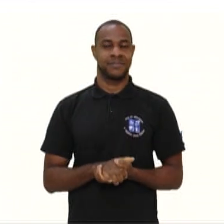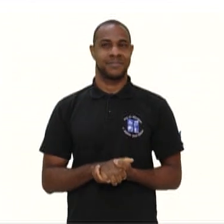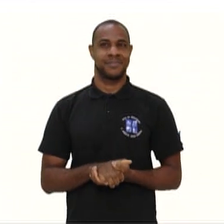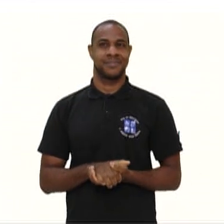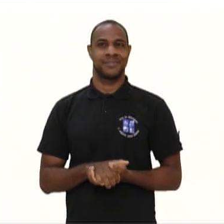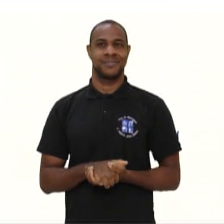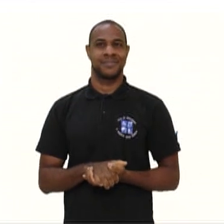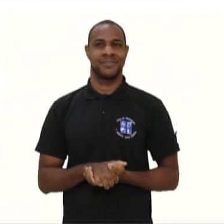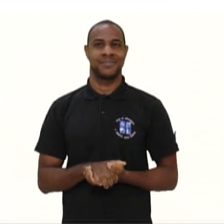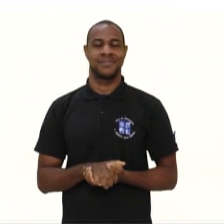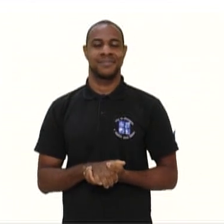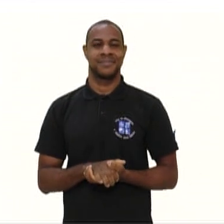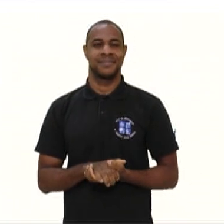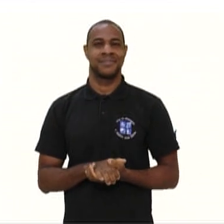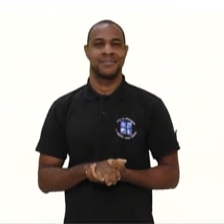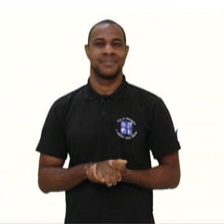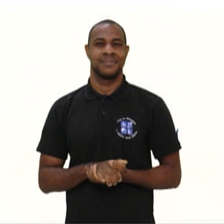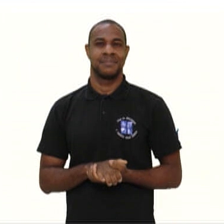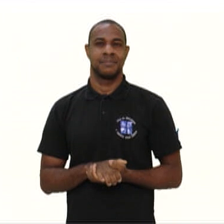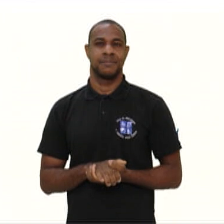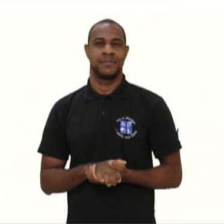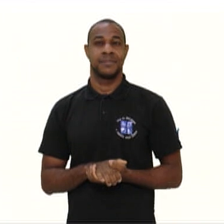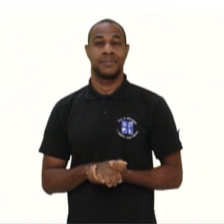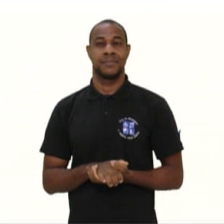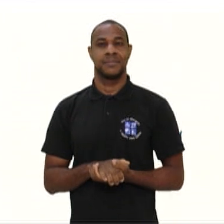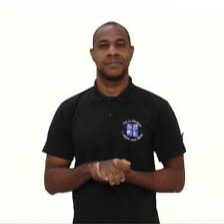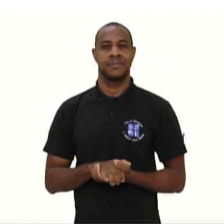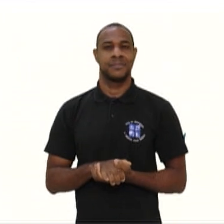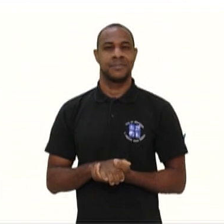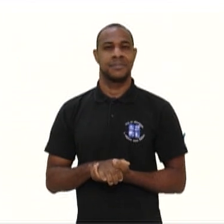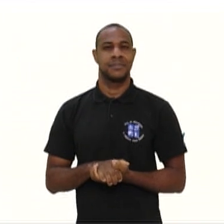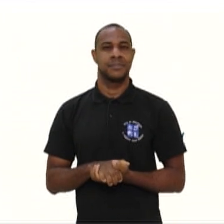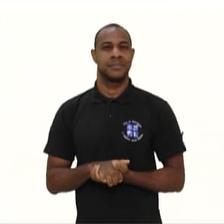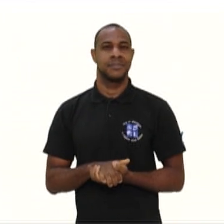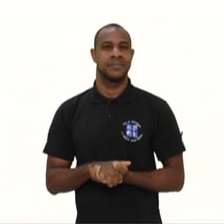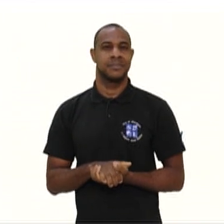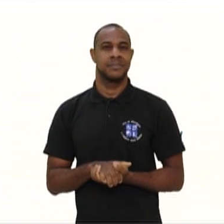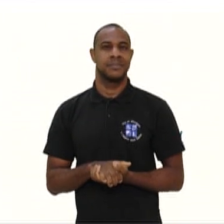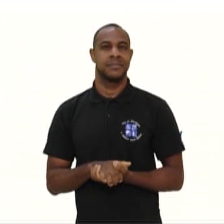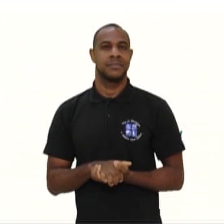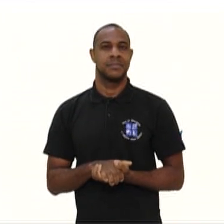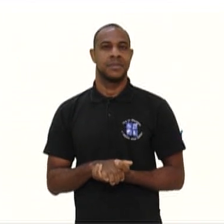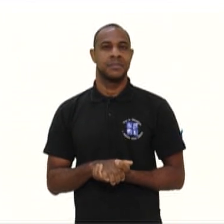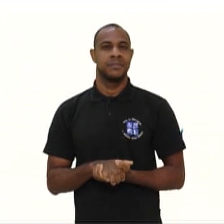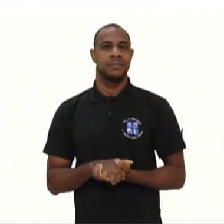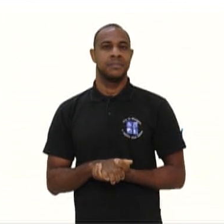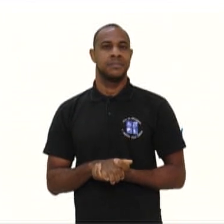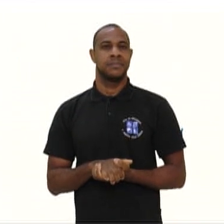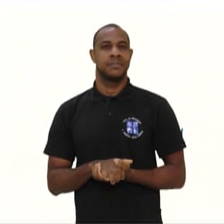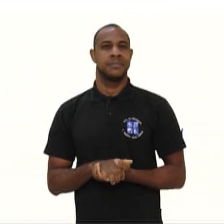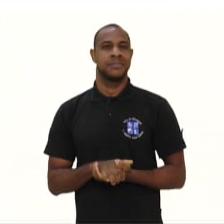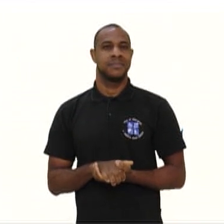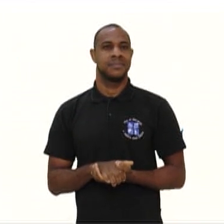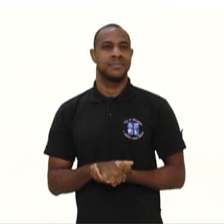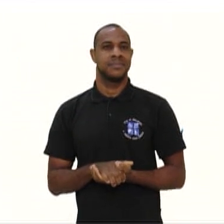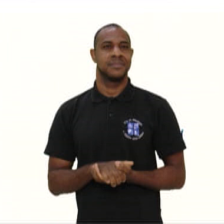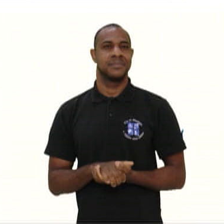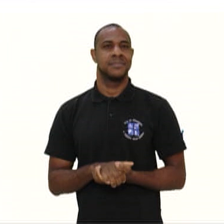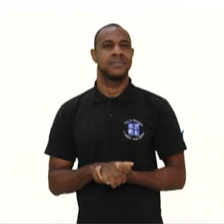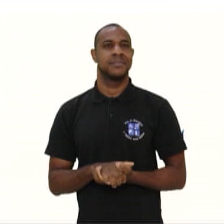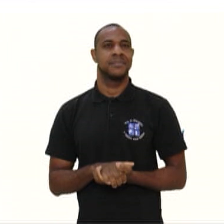My mom me with a list of things to buy. As I with the groceries, the cashier ran up to